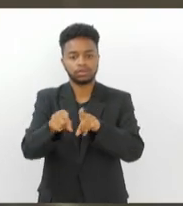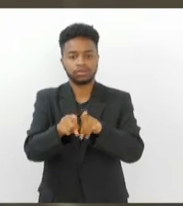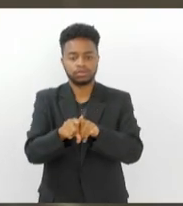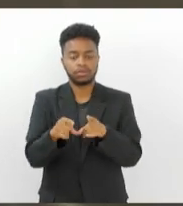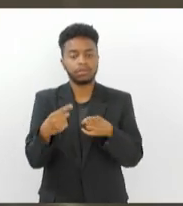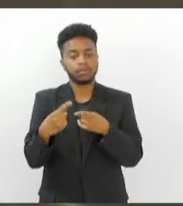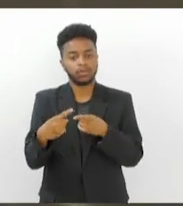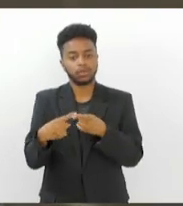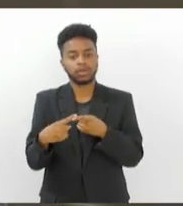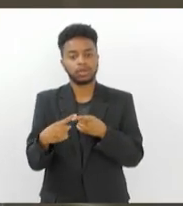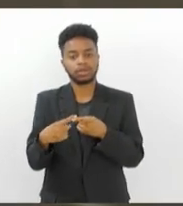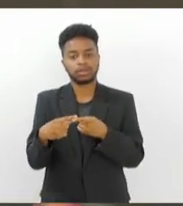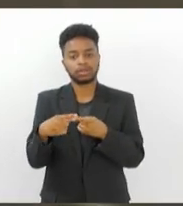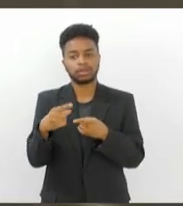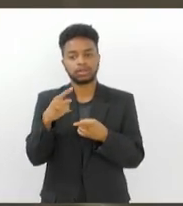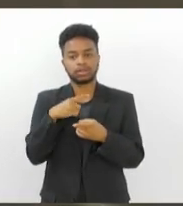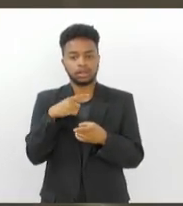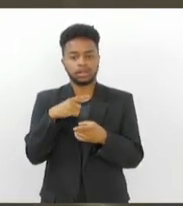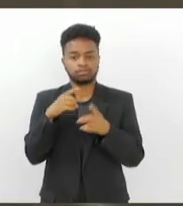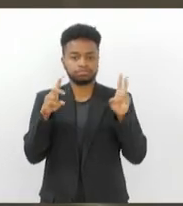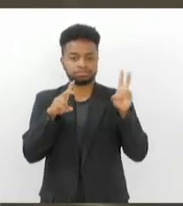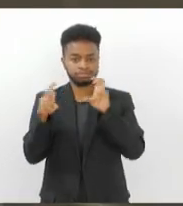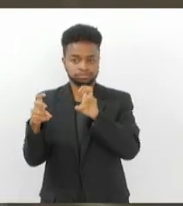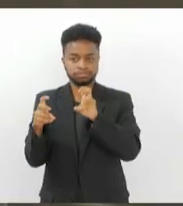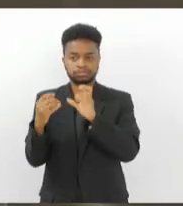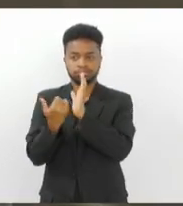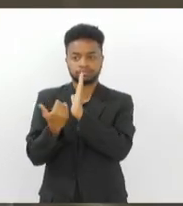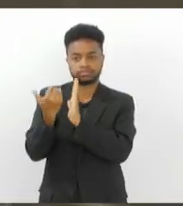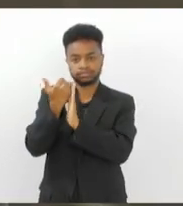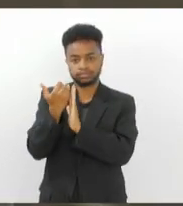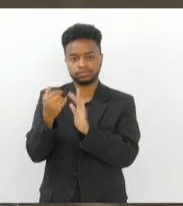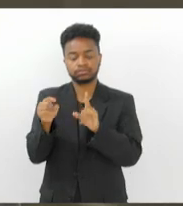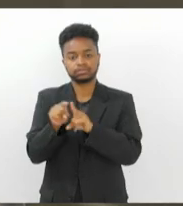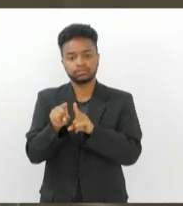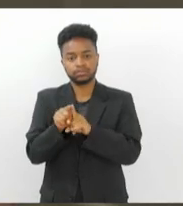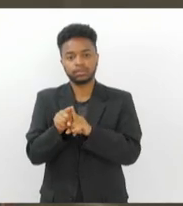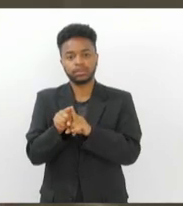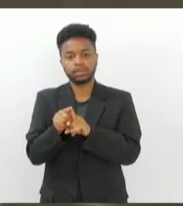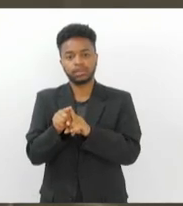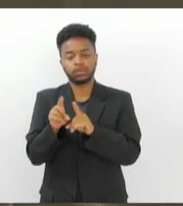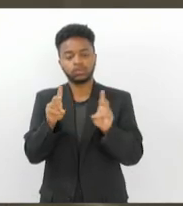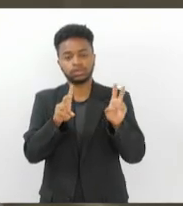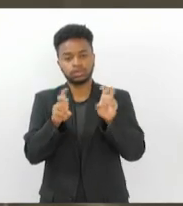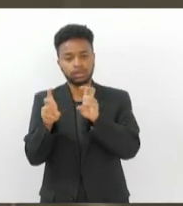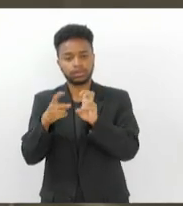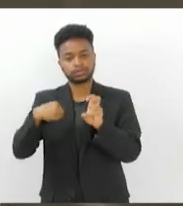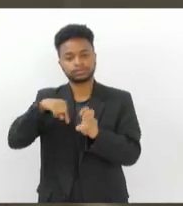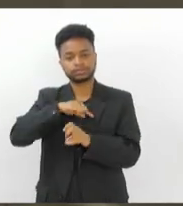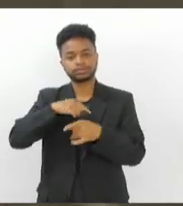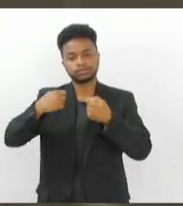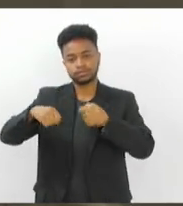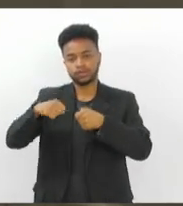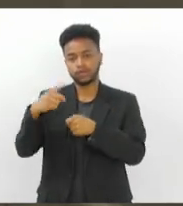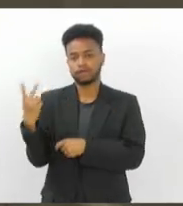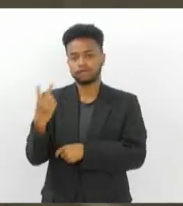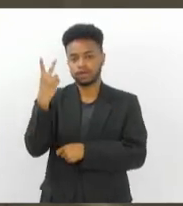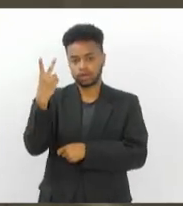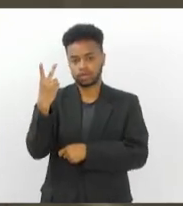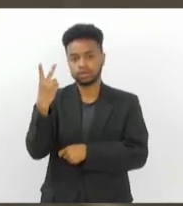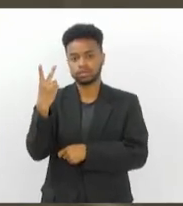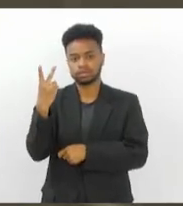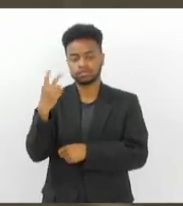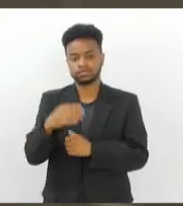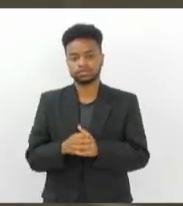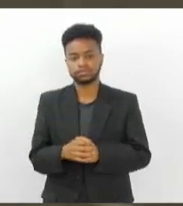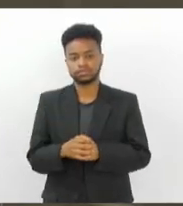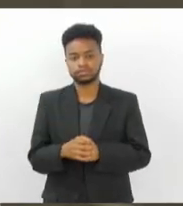uma é uma pasta que tá muito em alta e é é uma uma pasta que a gente precisa dar o valor que necessita